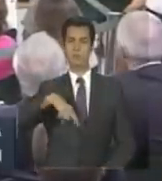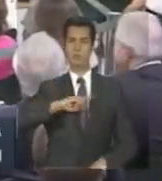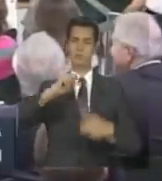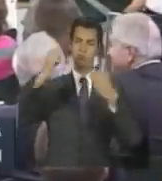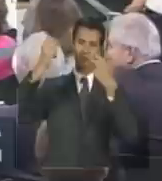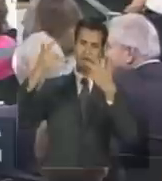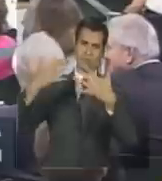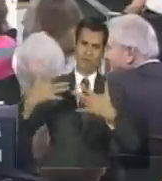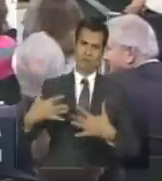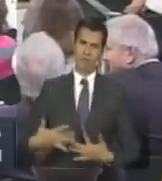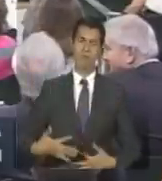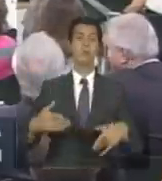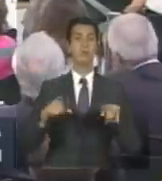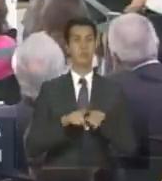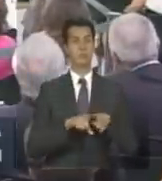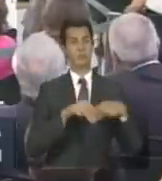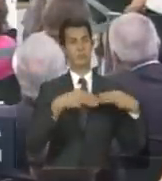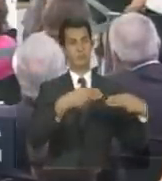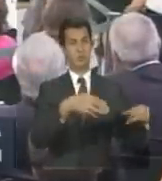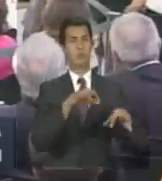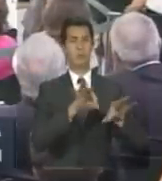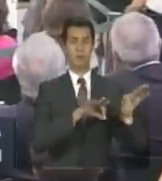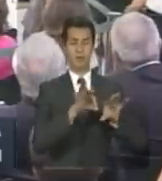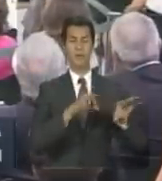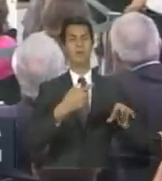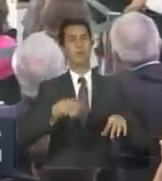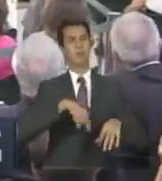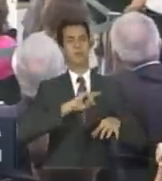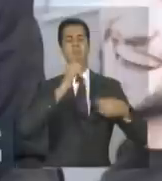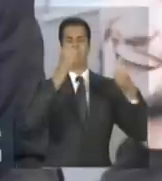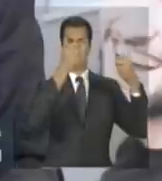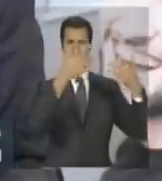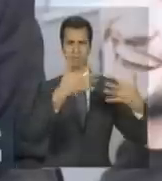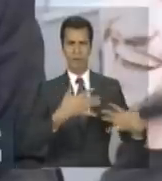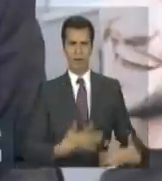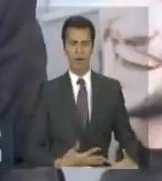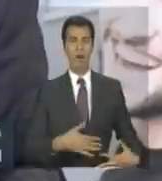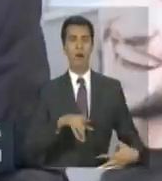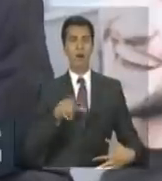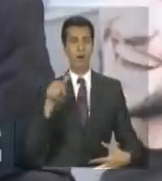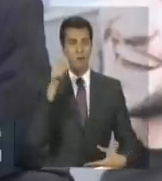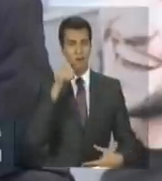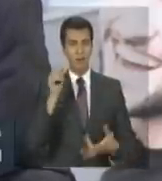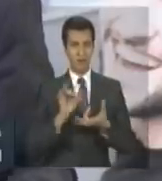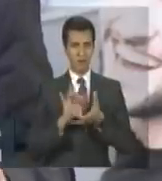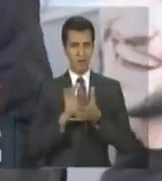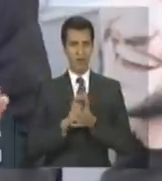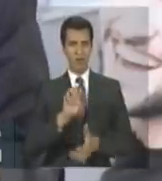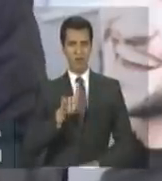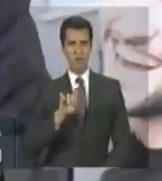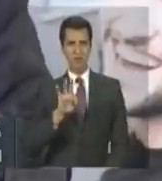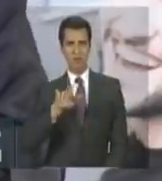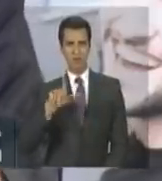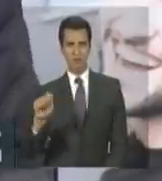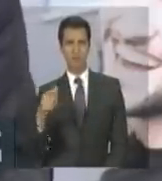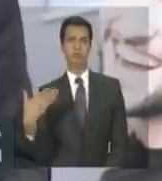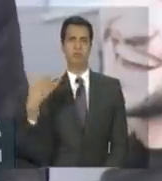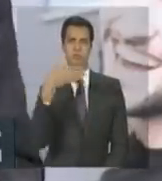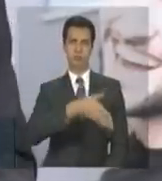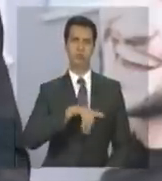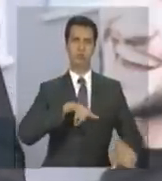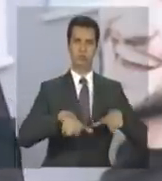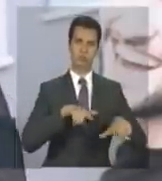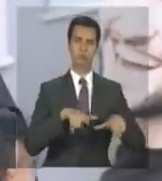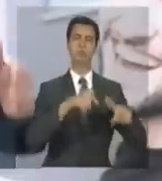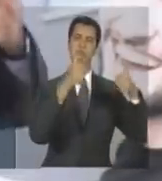no planejamento, a Estela participa de uma reunião na Secretaria de Planejamento e Investimento Estratégico com alguns empreendedores do